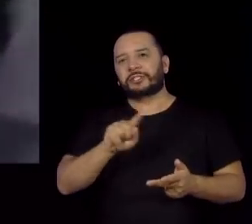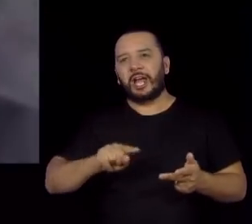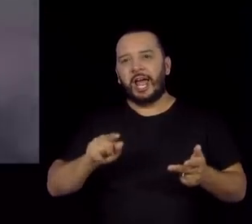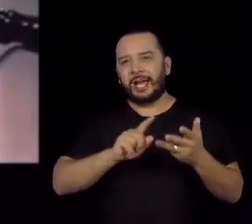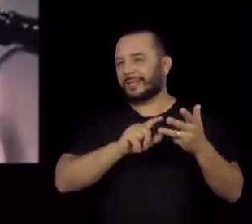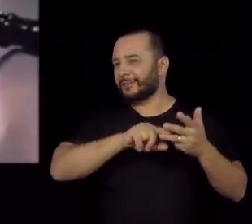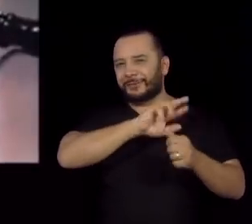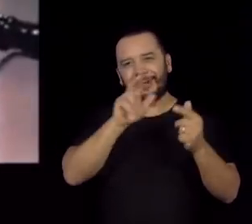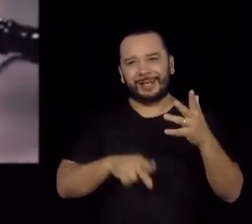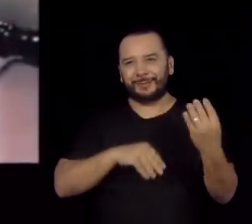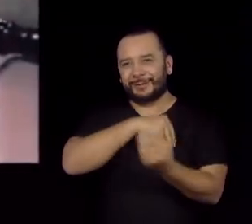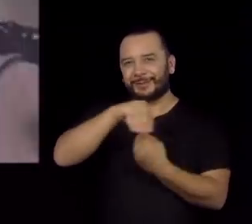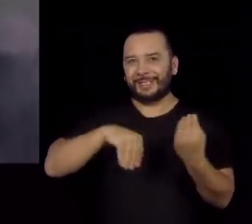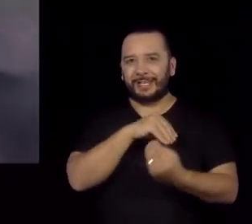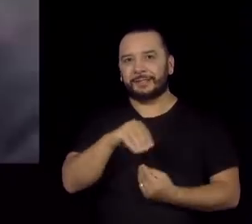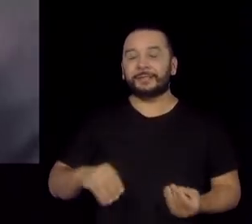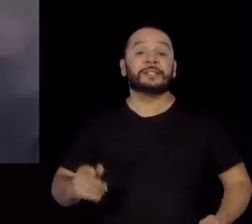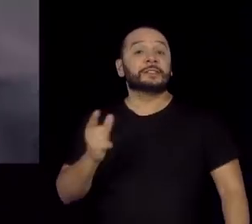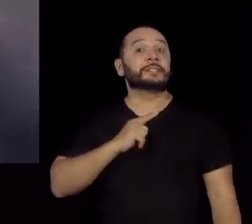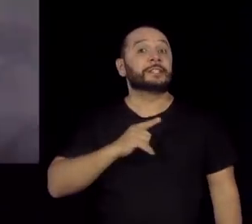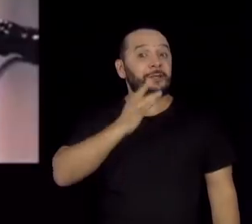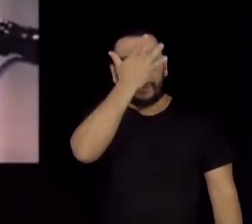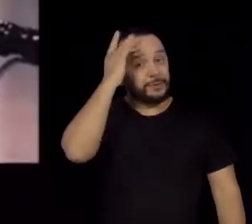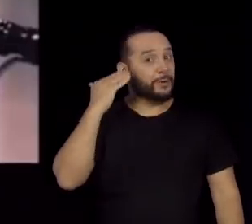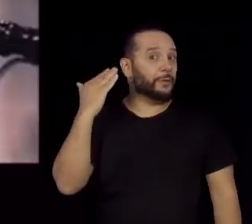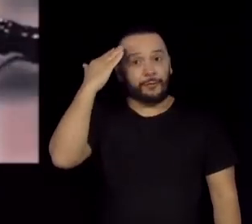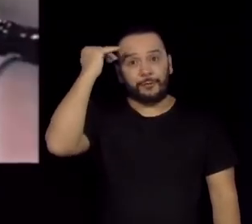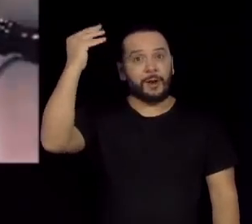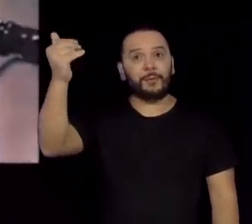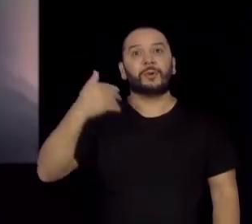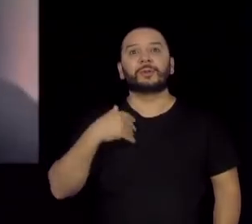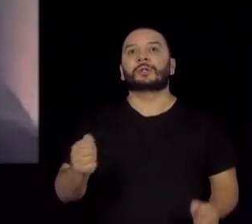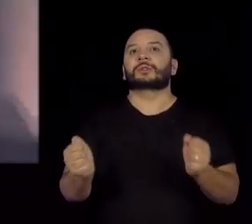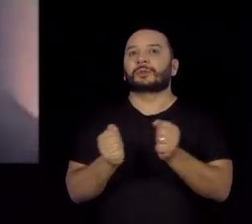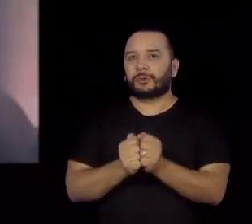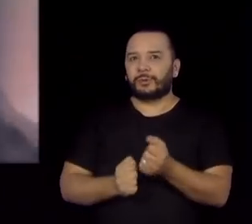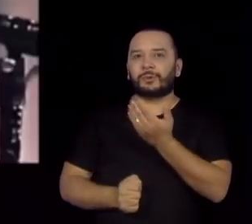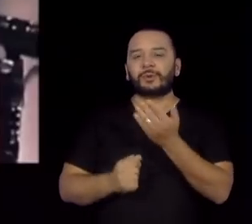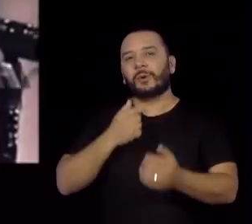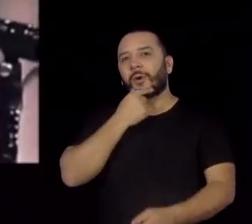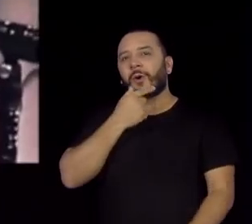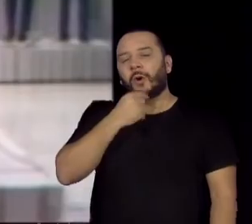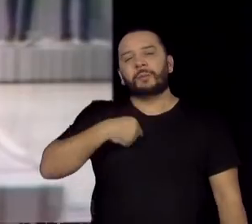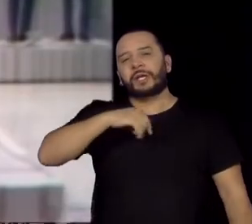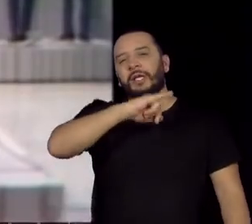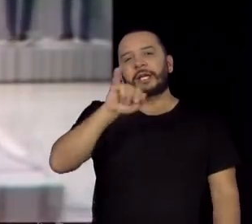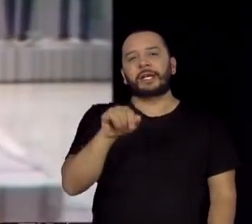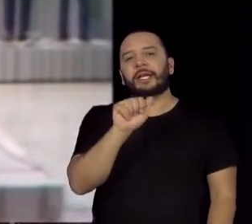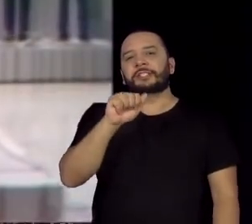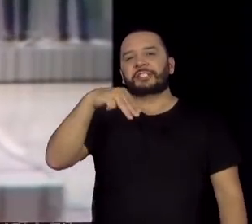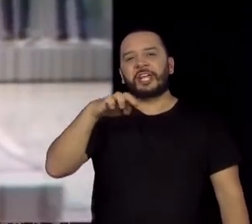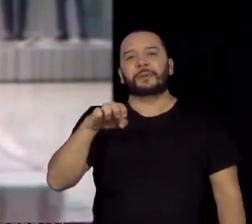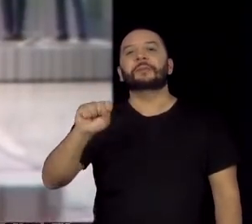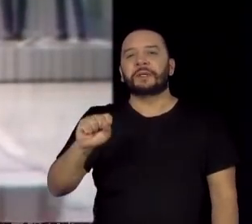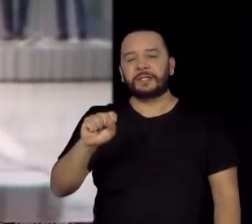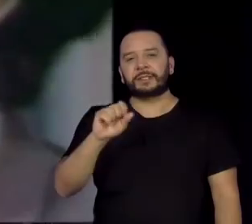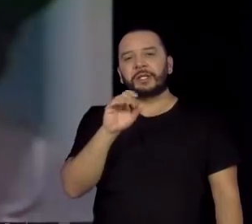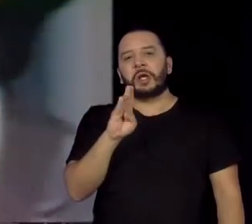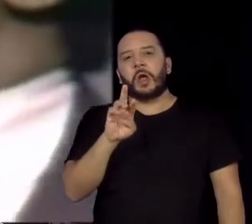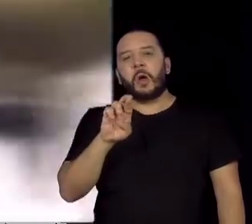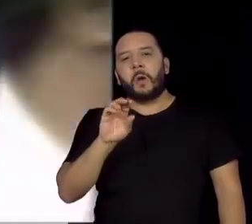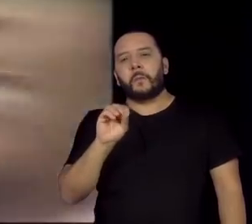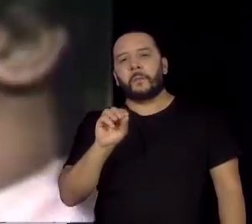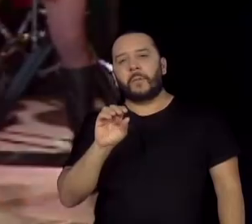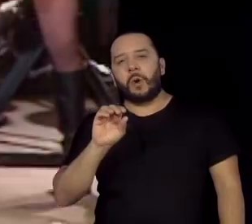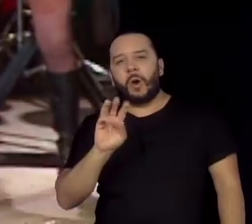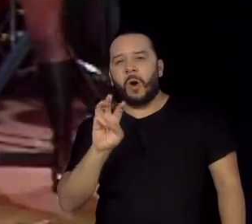dessa invasão estava o nome mais importante desse movimento, James Brown. Com sua voz